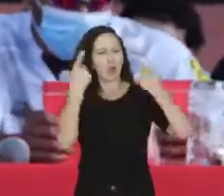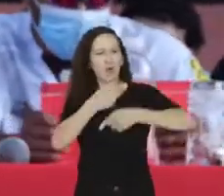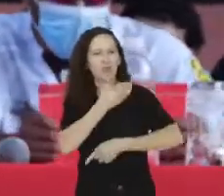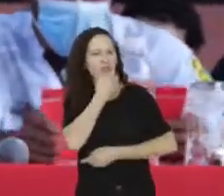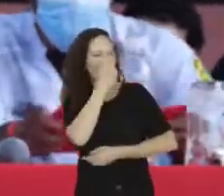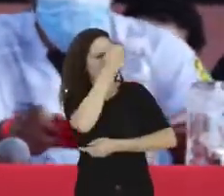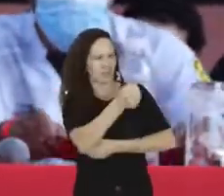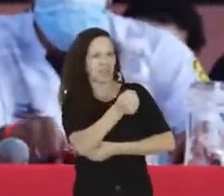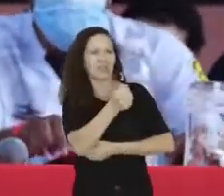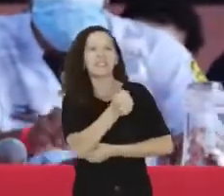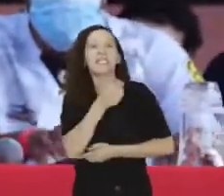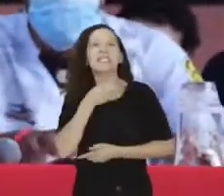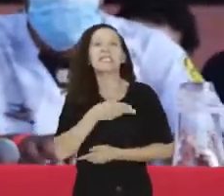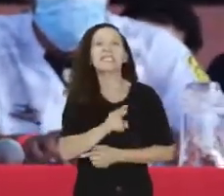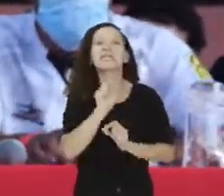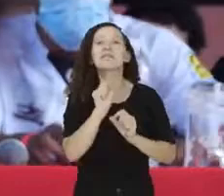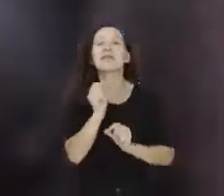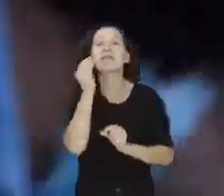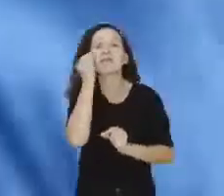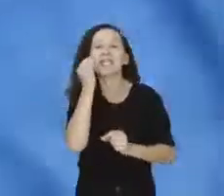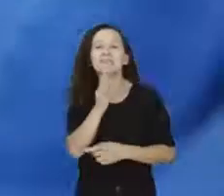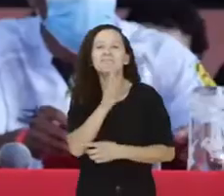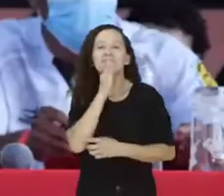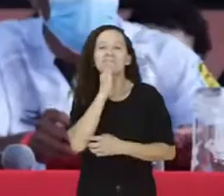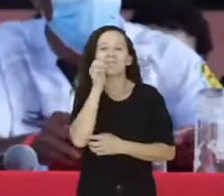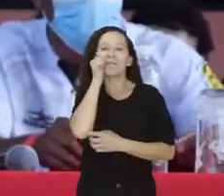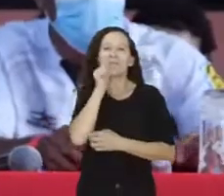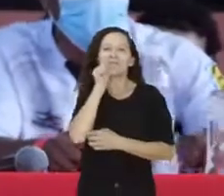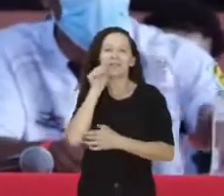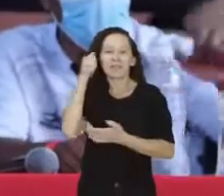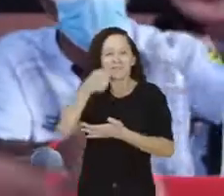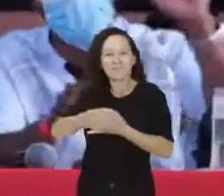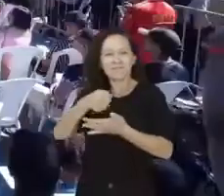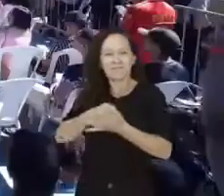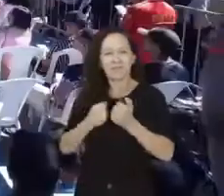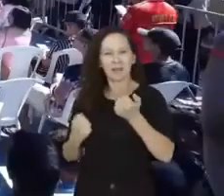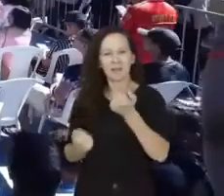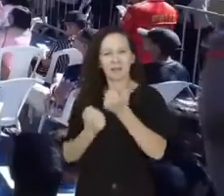silenciar. Vamos continuar lutando. Viva a luta das mulheres e muito obrigada.